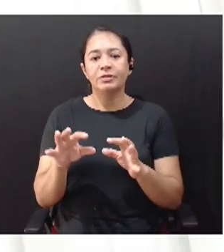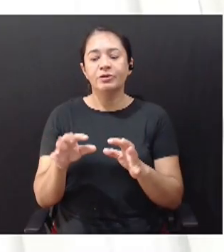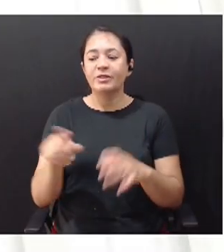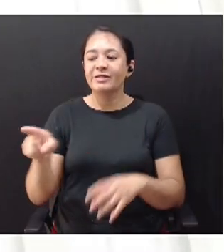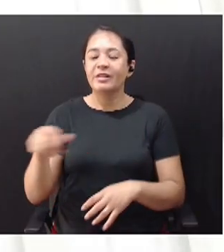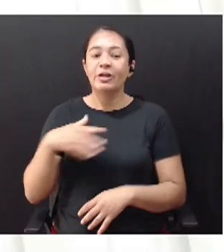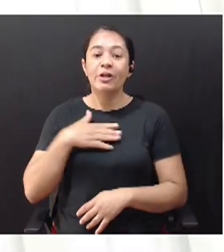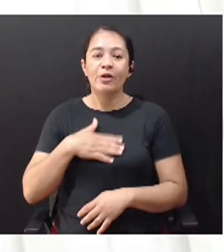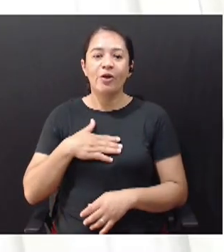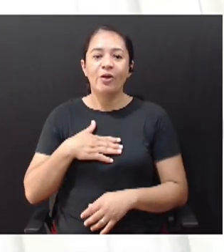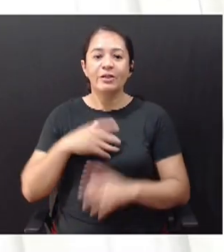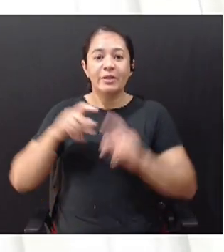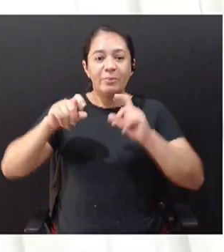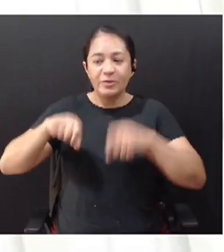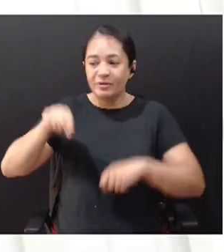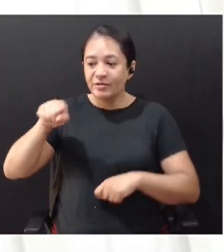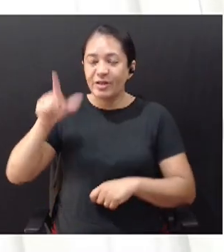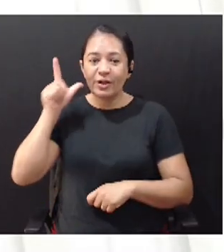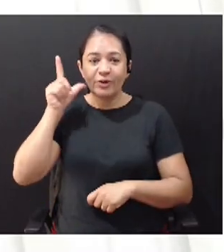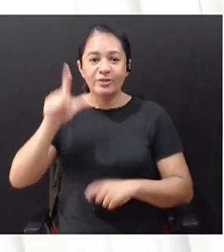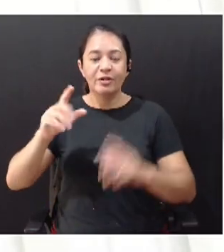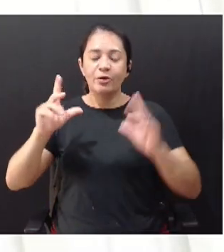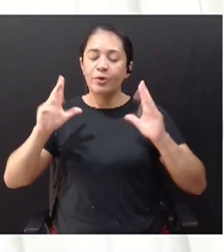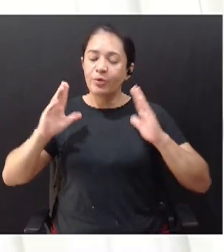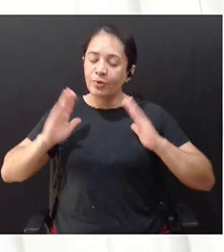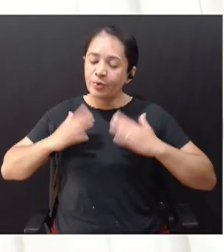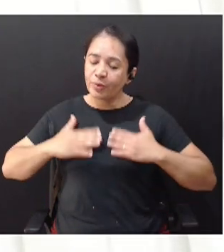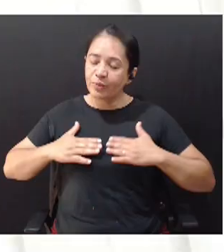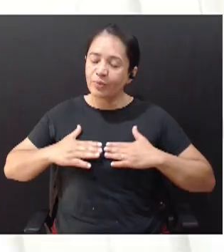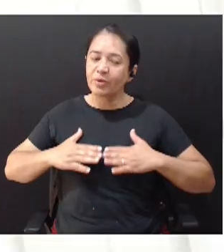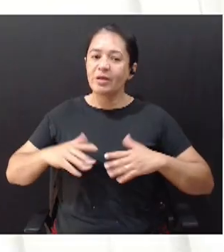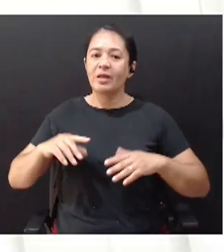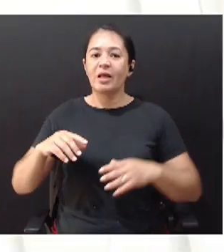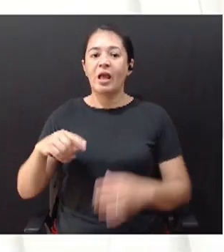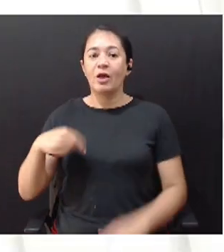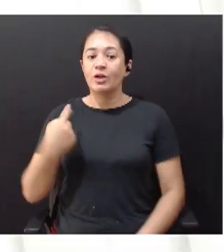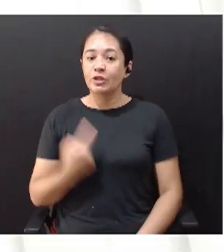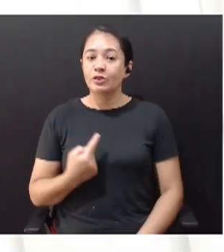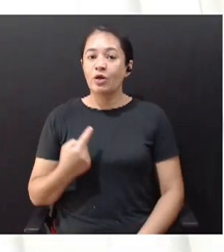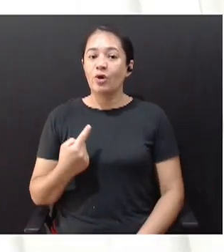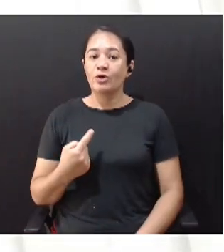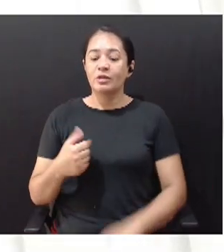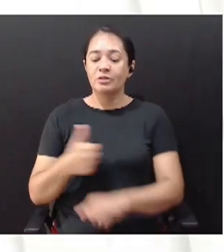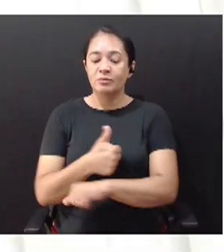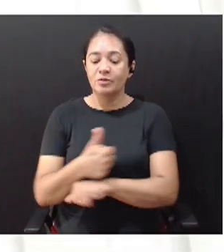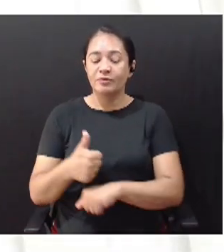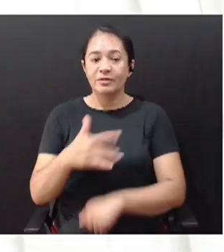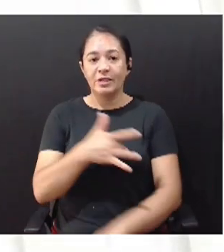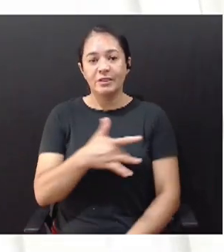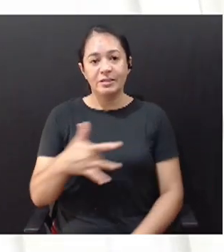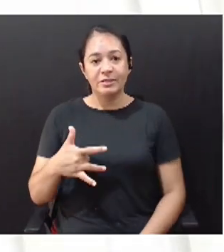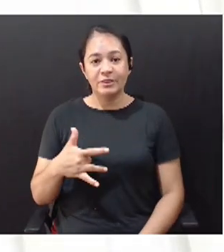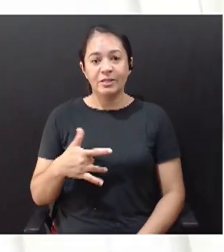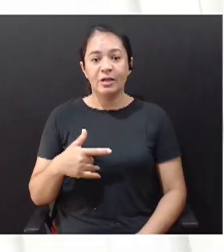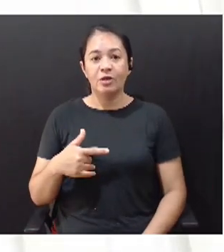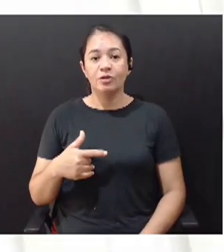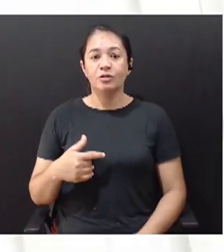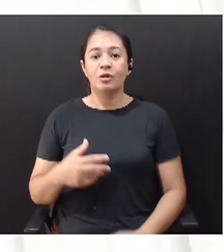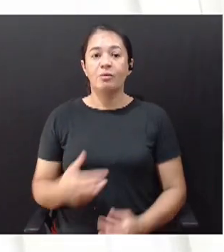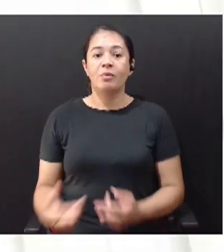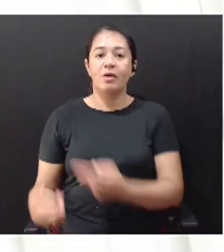Então, cabe a nós, profissionais da saúde, ajudarmos os pacientes